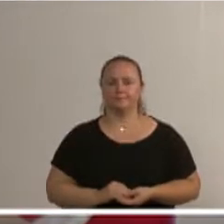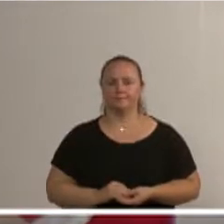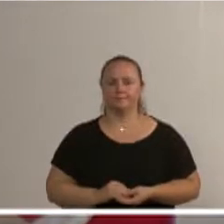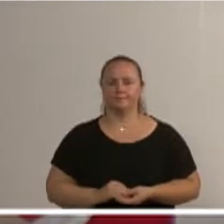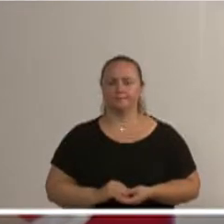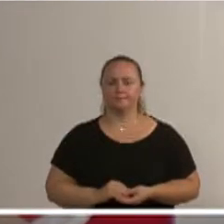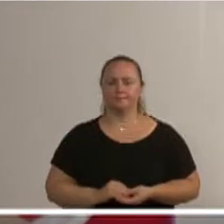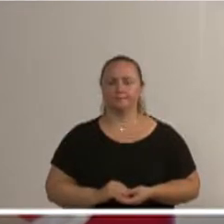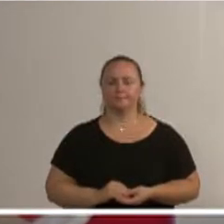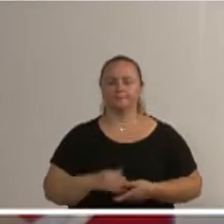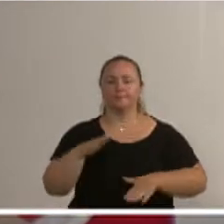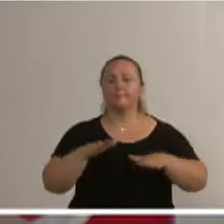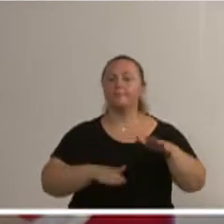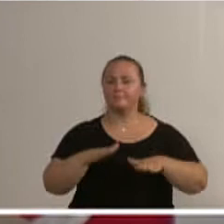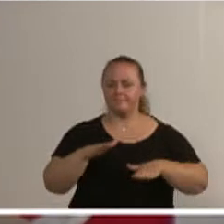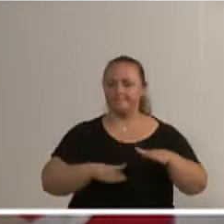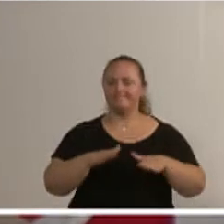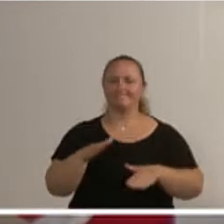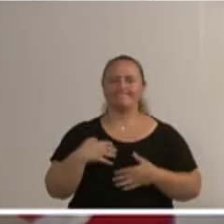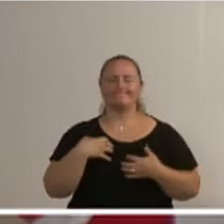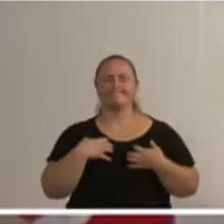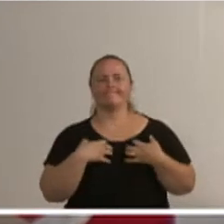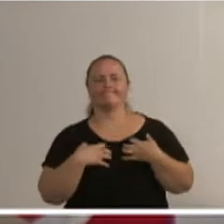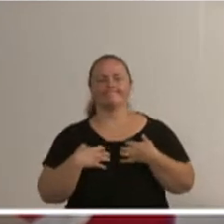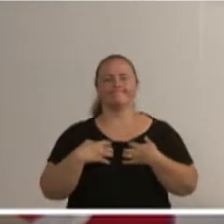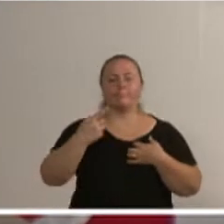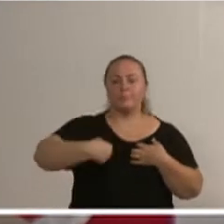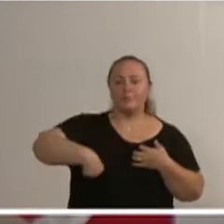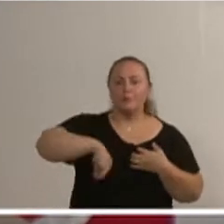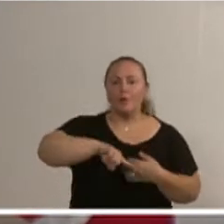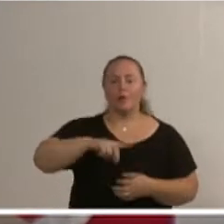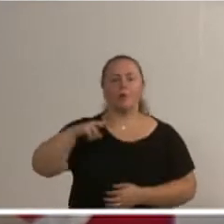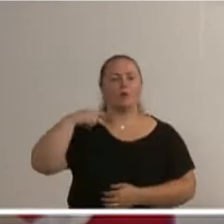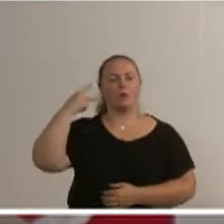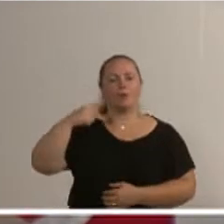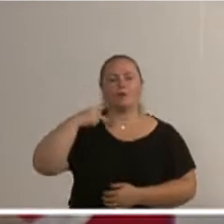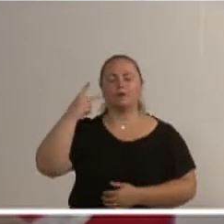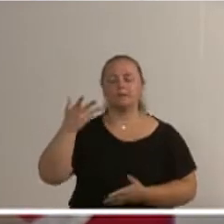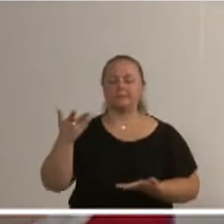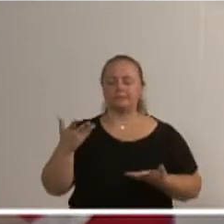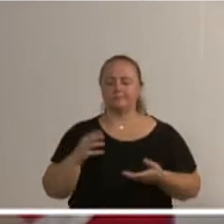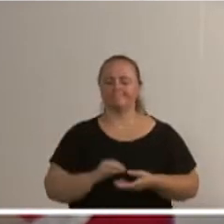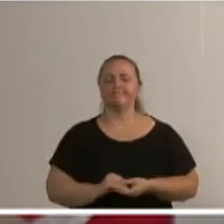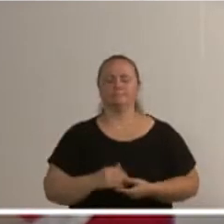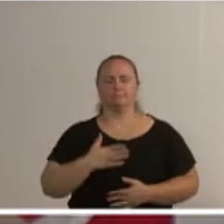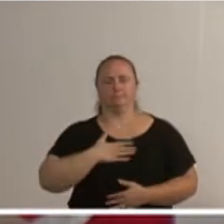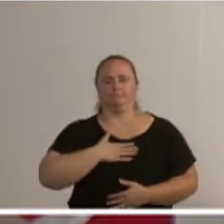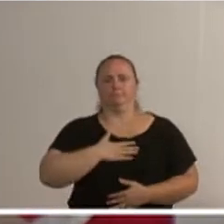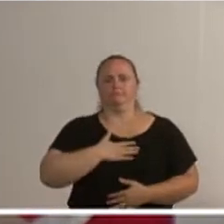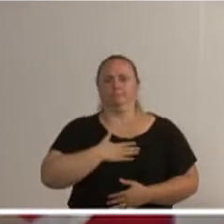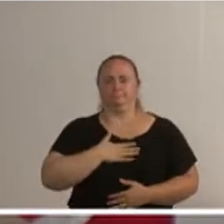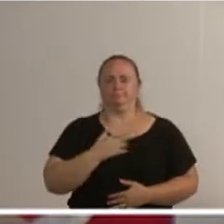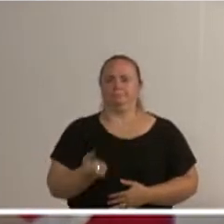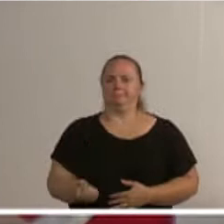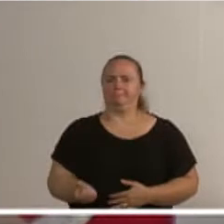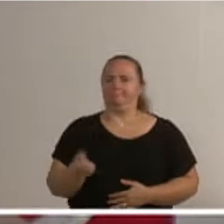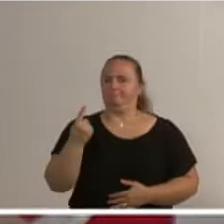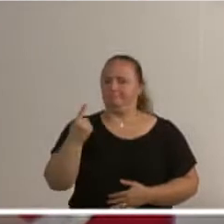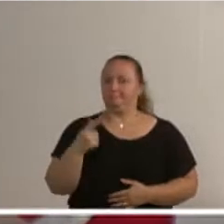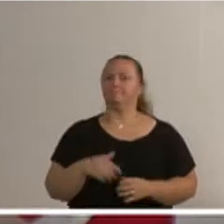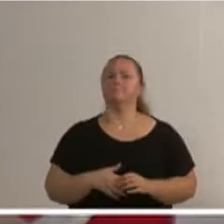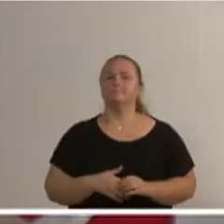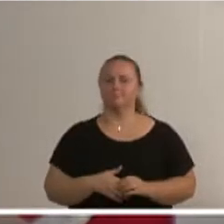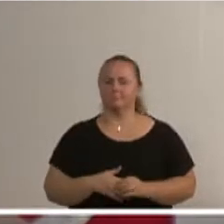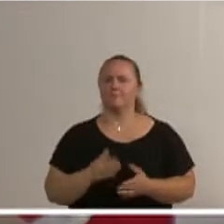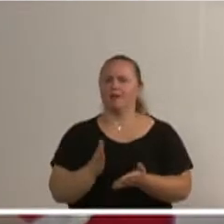às vezes passa por situações que nós, como parlamentares, deparamos que às vezes são surpreendidos com algumas falas que nem